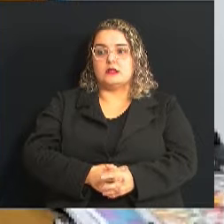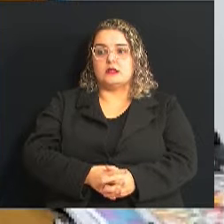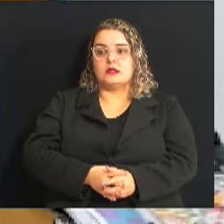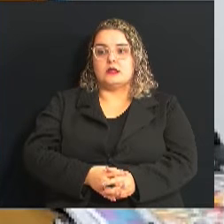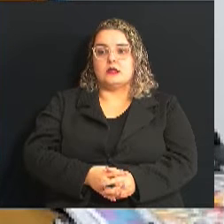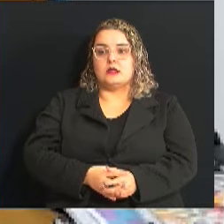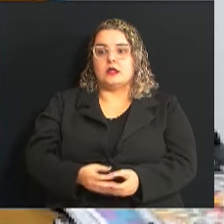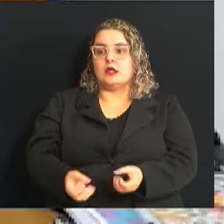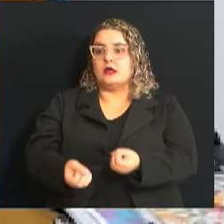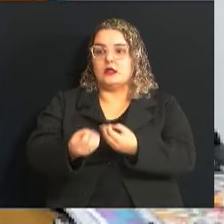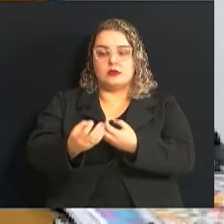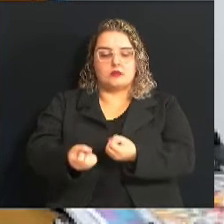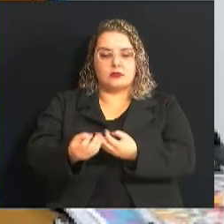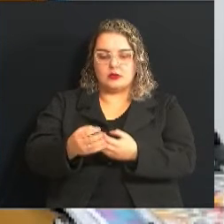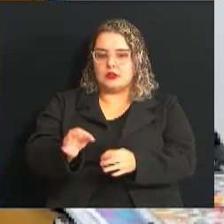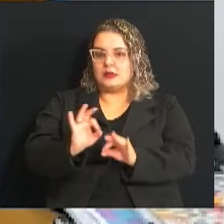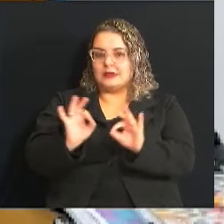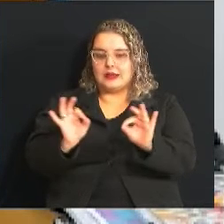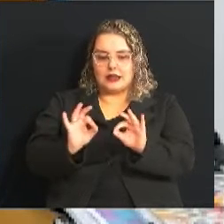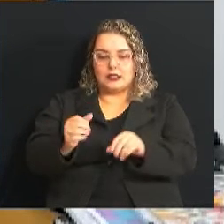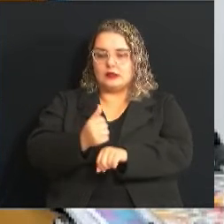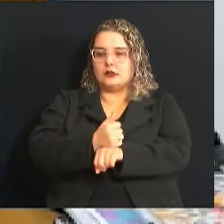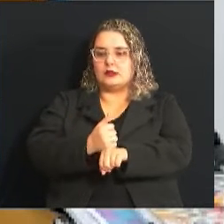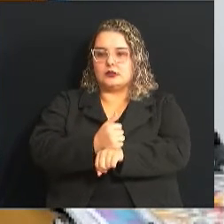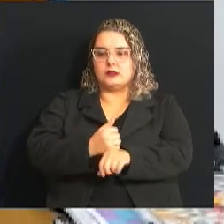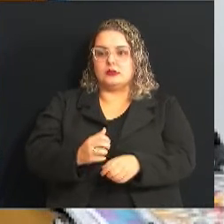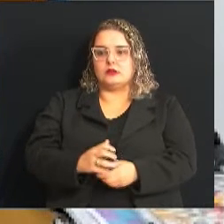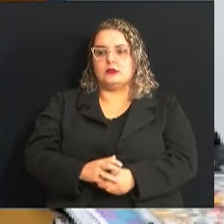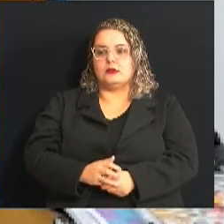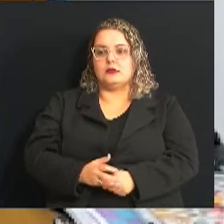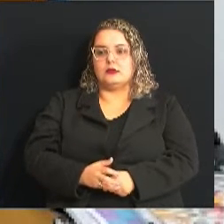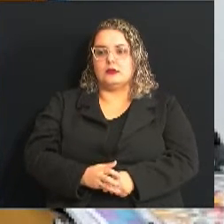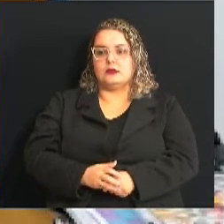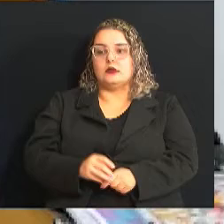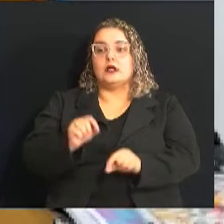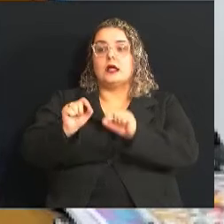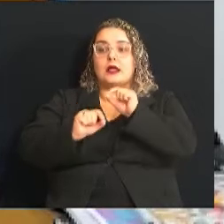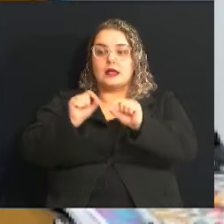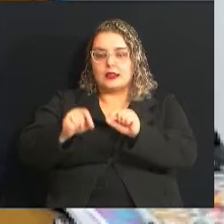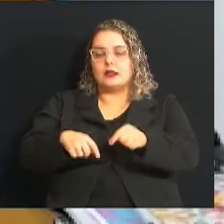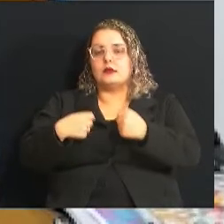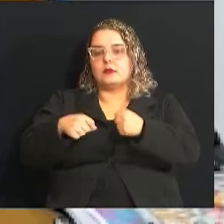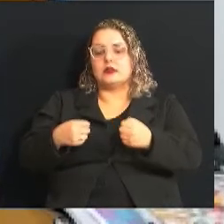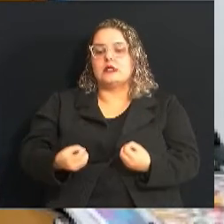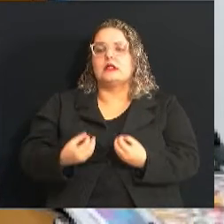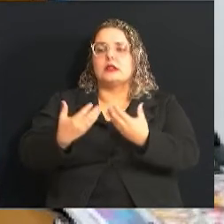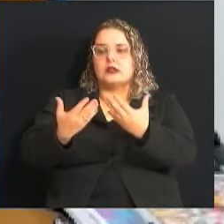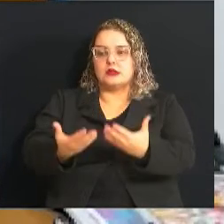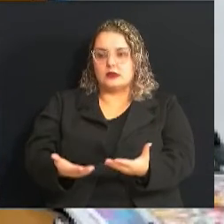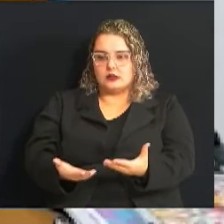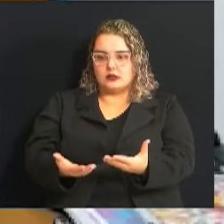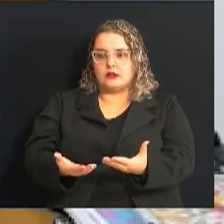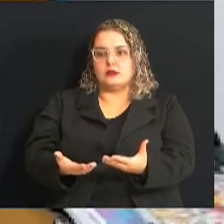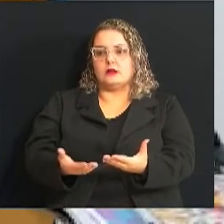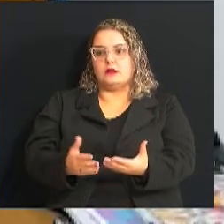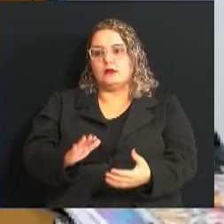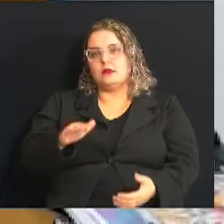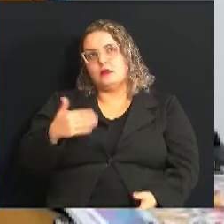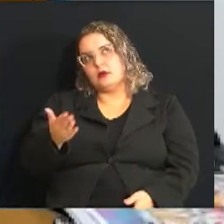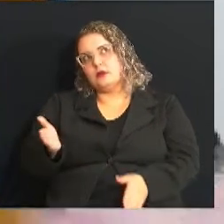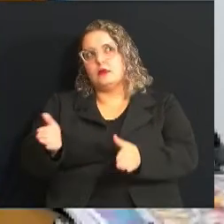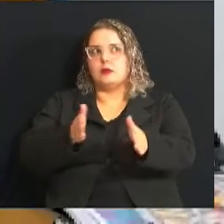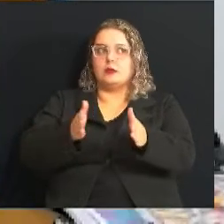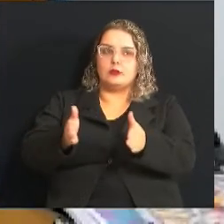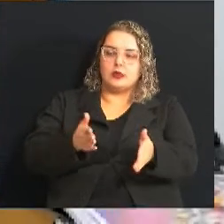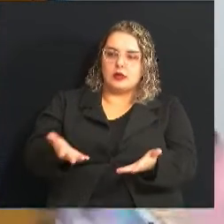do profissional, de nenhum profissional. Quem precisa trazer essa notícia, salvo quando é uma situação que está